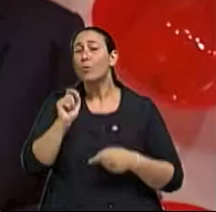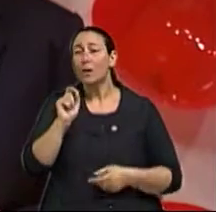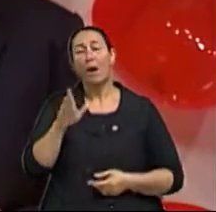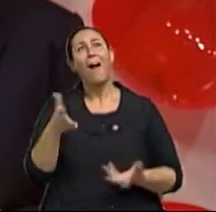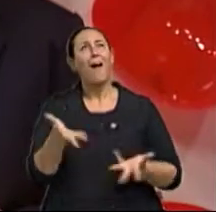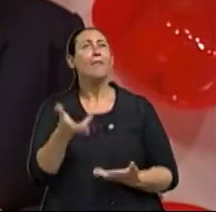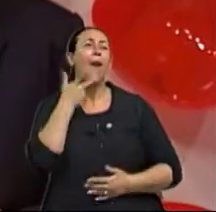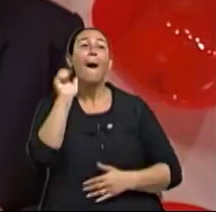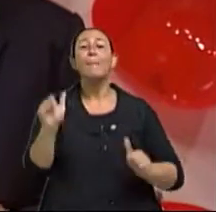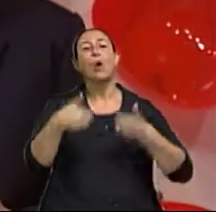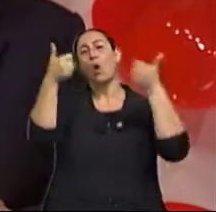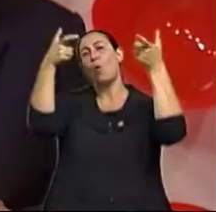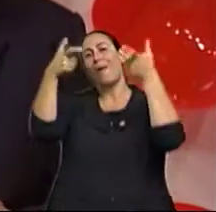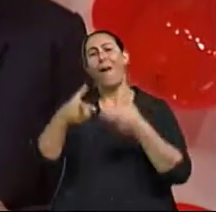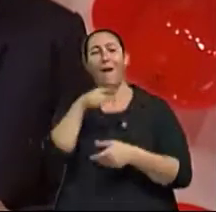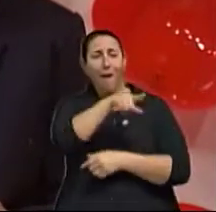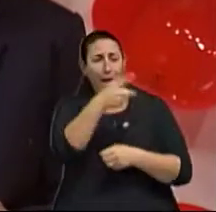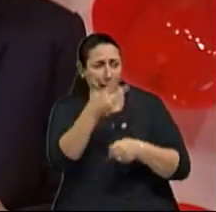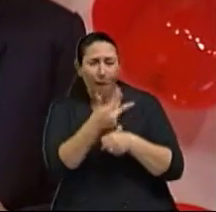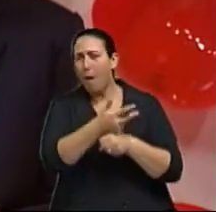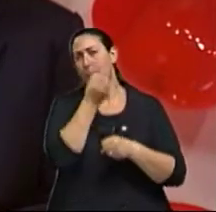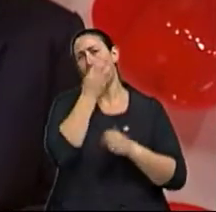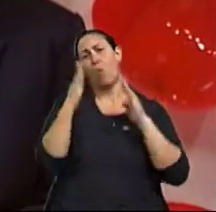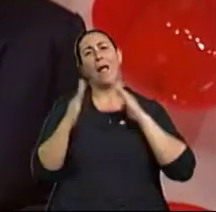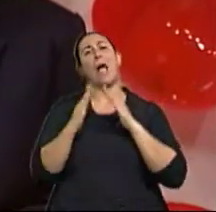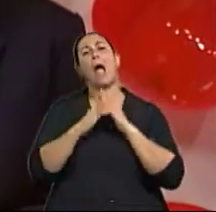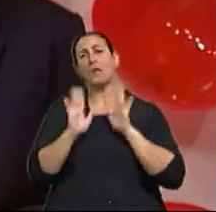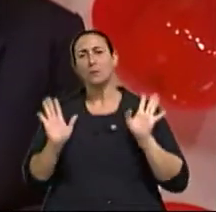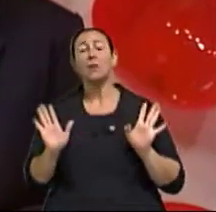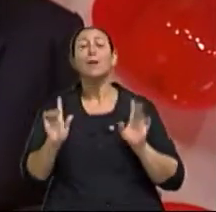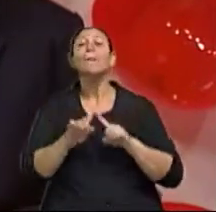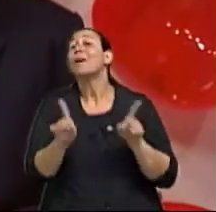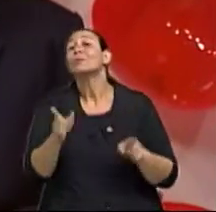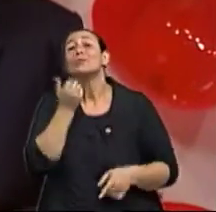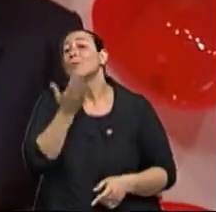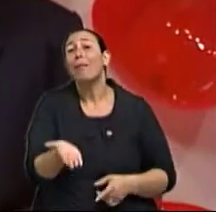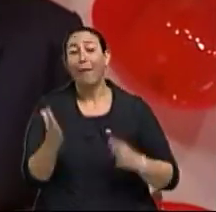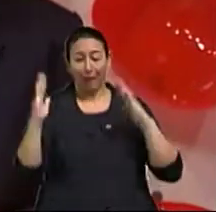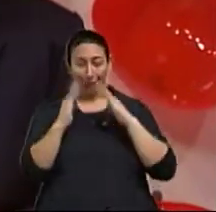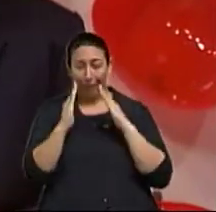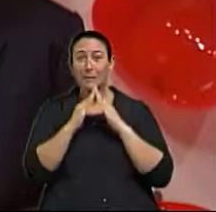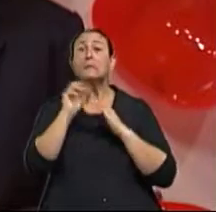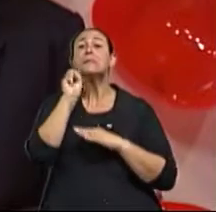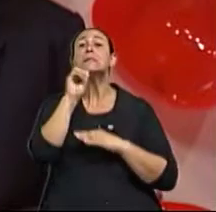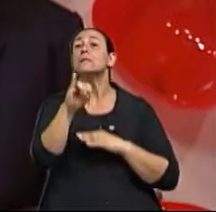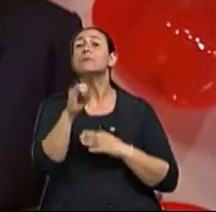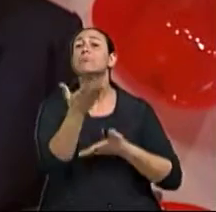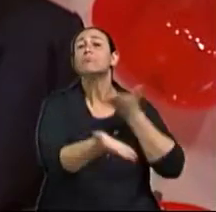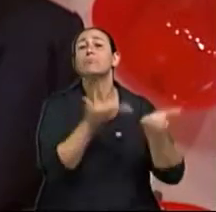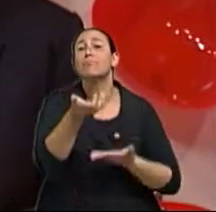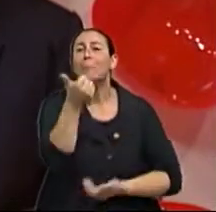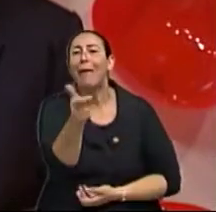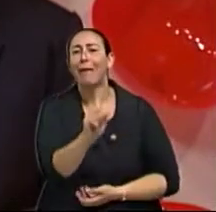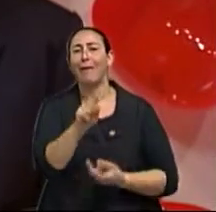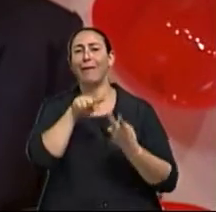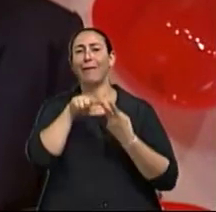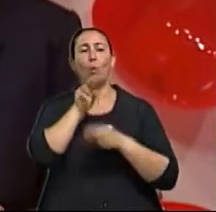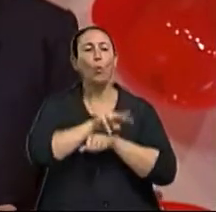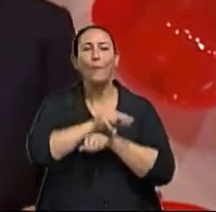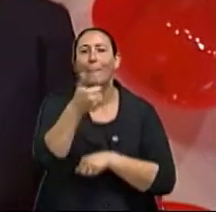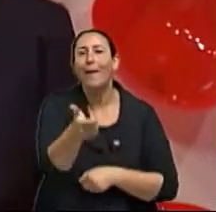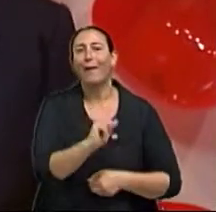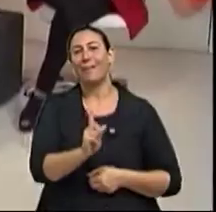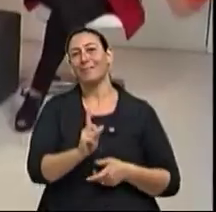dizendo, não, o melhor local para o idoso dependente é em casa, mas não estamos dando condições para as famílias manter o idoso em casa.